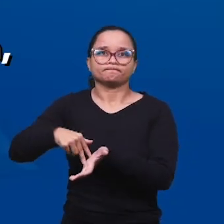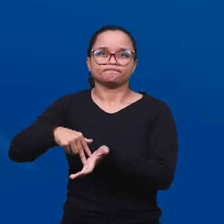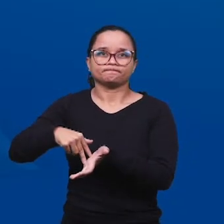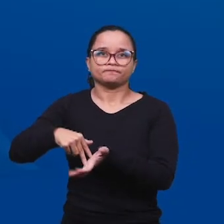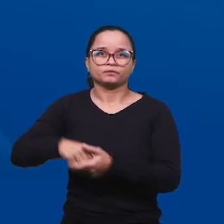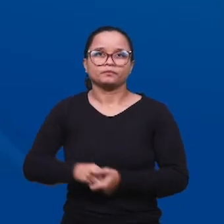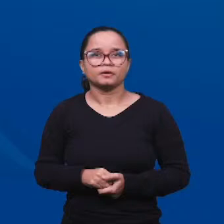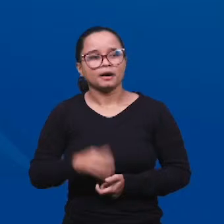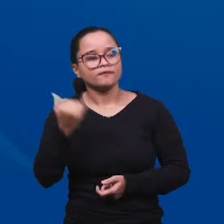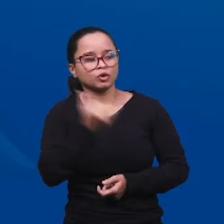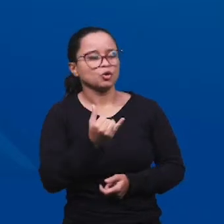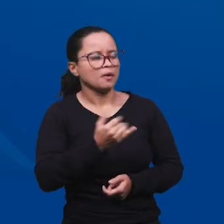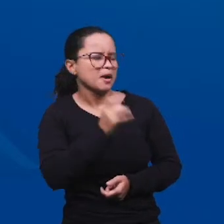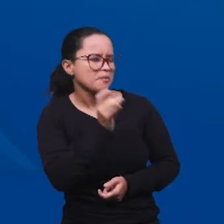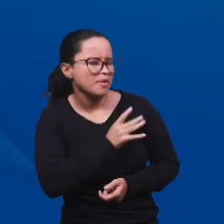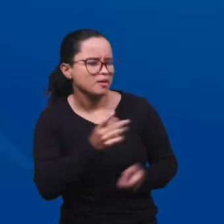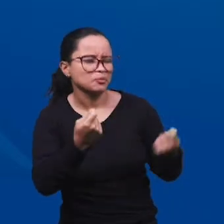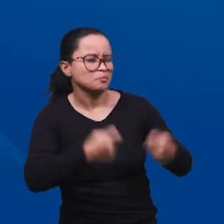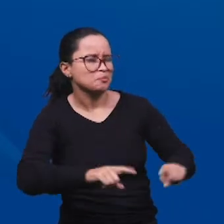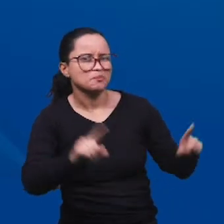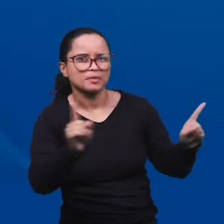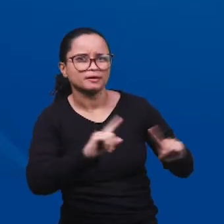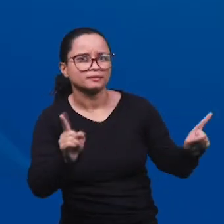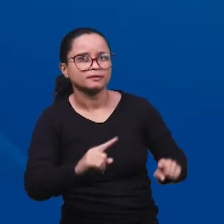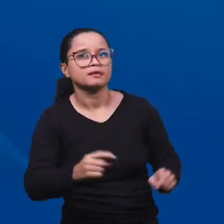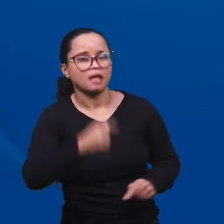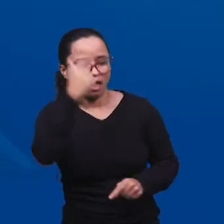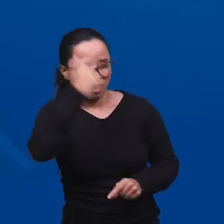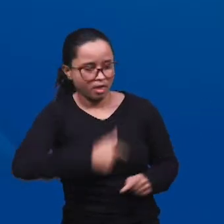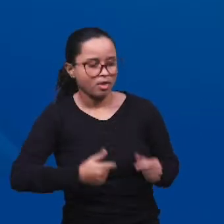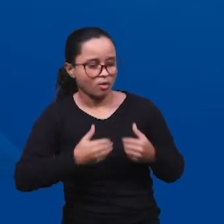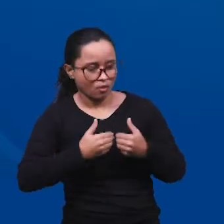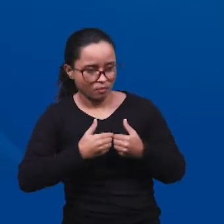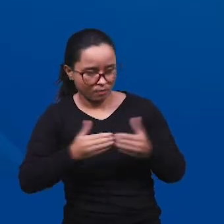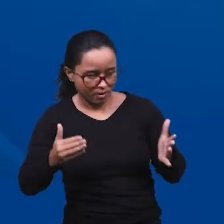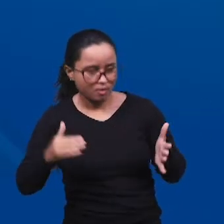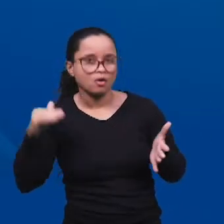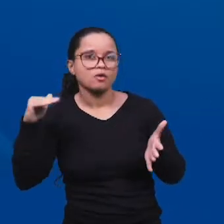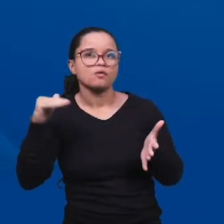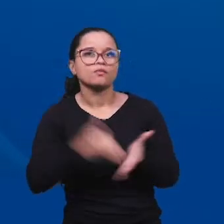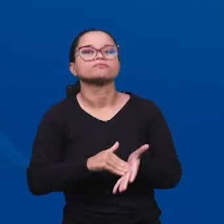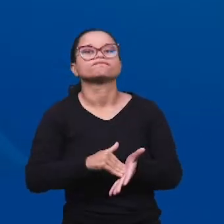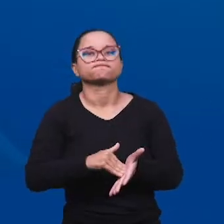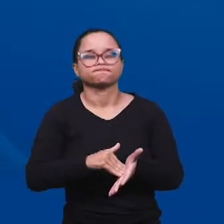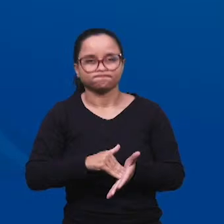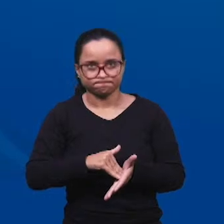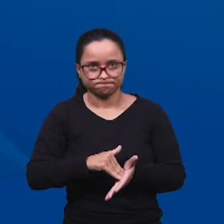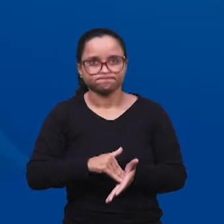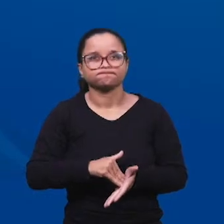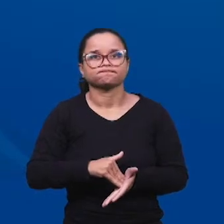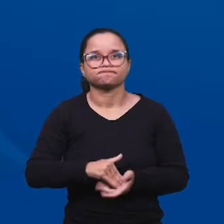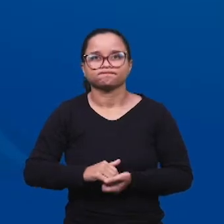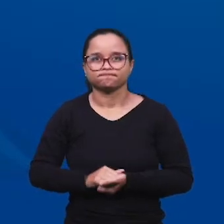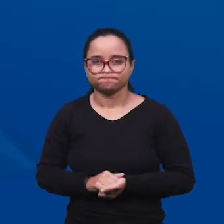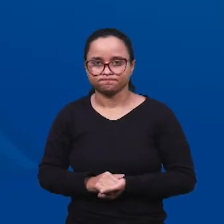me, dicendo: non temere, io sono il primo